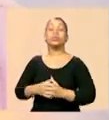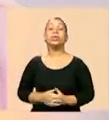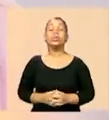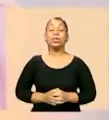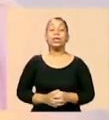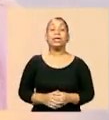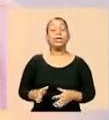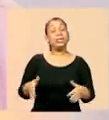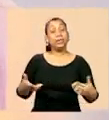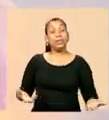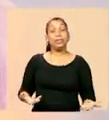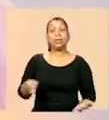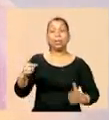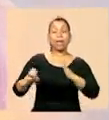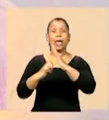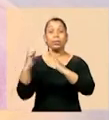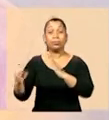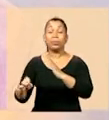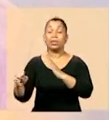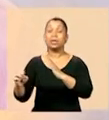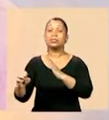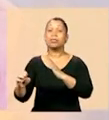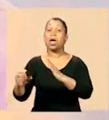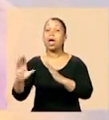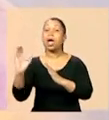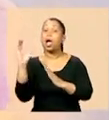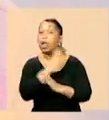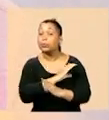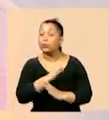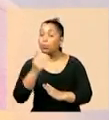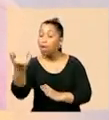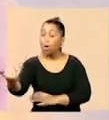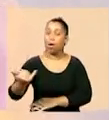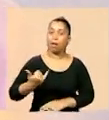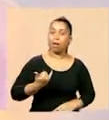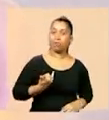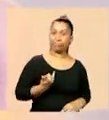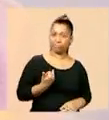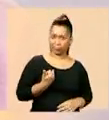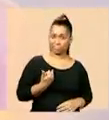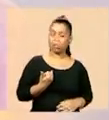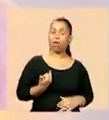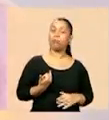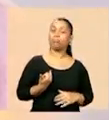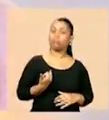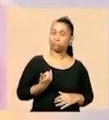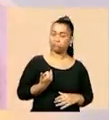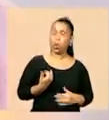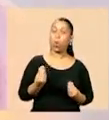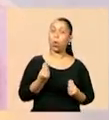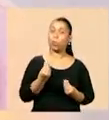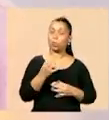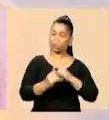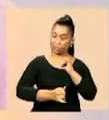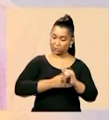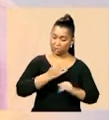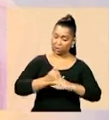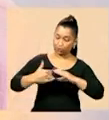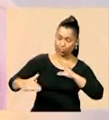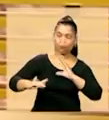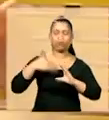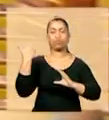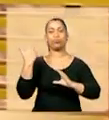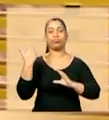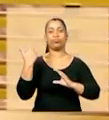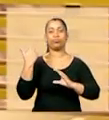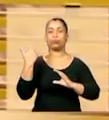a Ana Beatriz disse, e a empresa imediatamente deve comunicar fazer essa comunicação via internet. Okay. Ela é